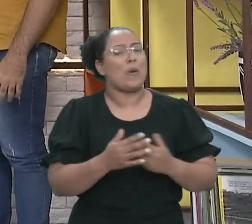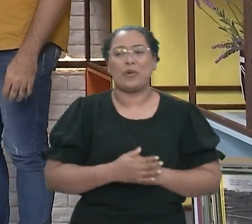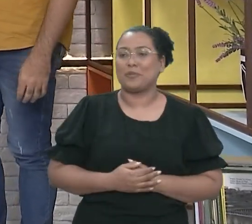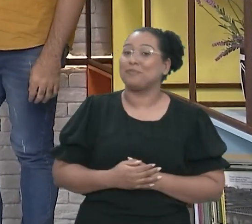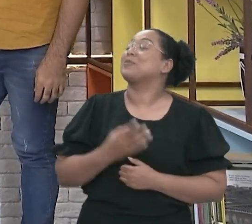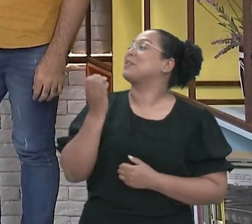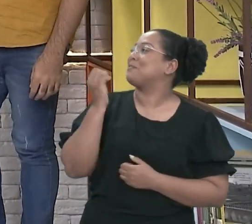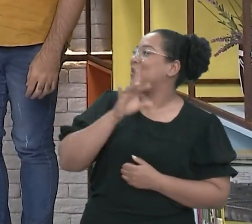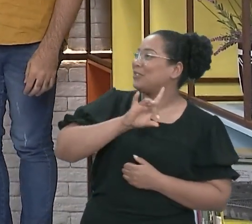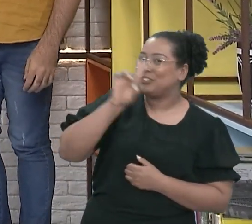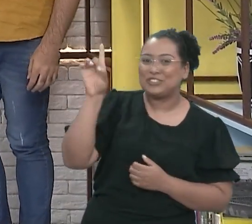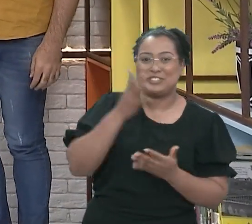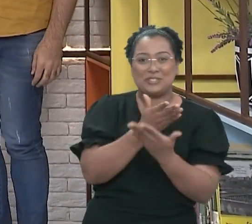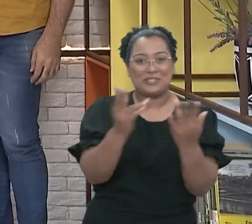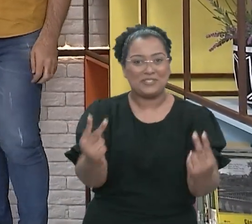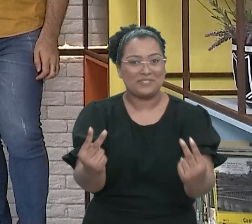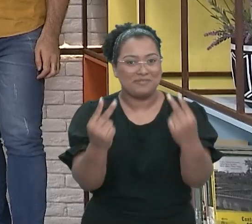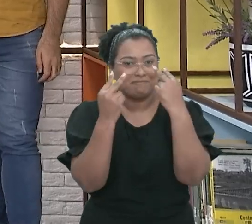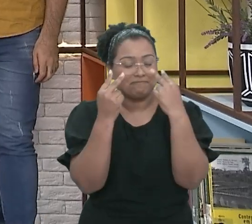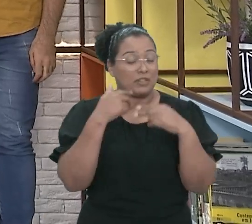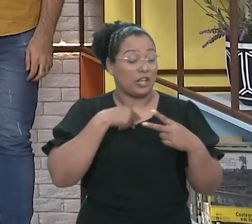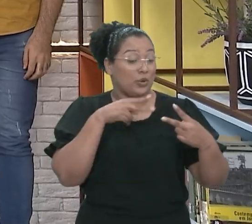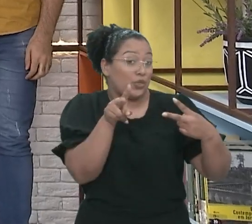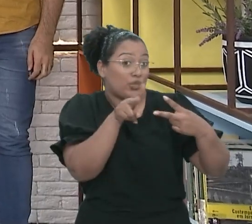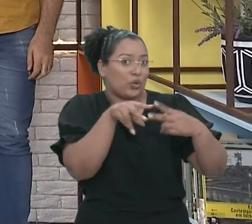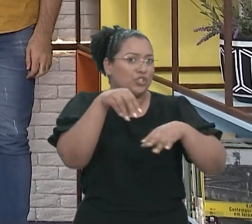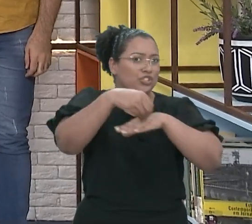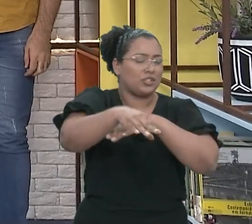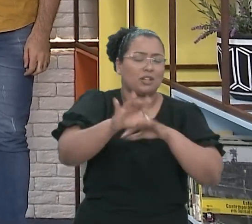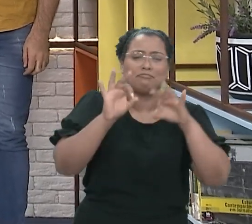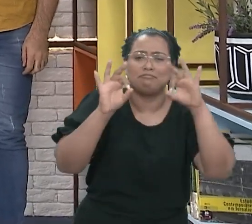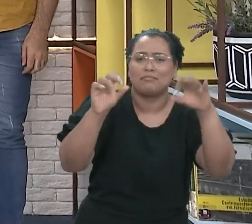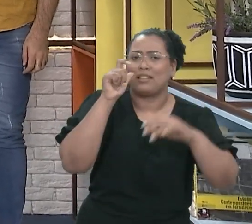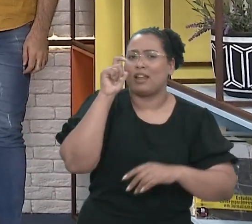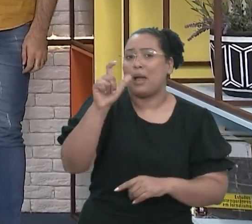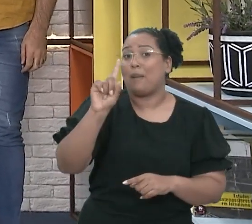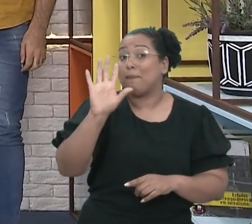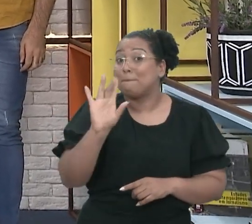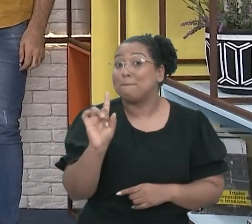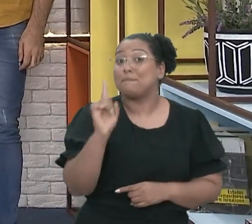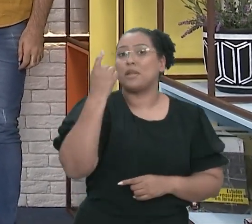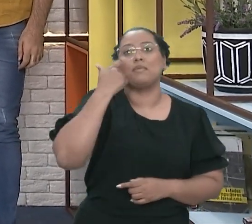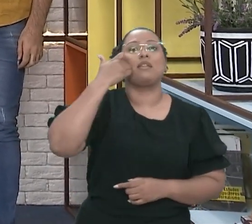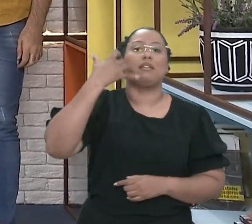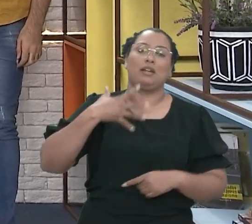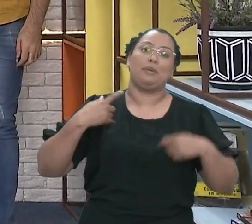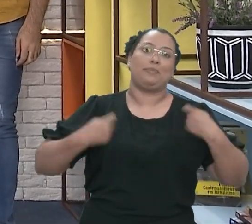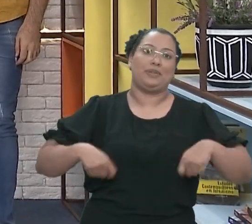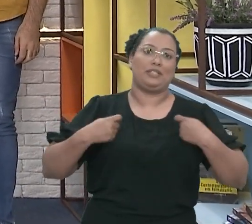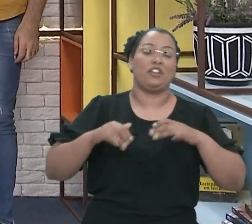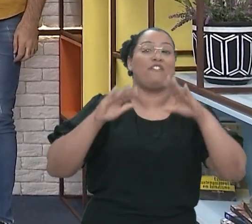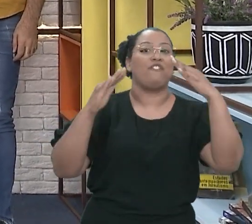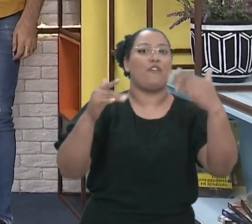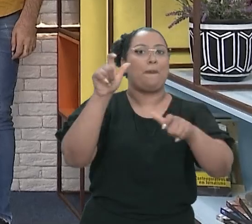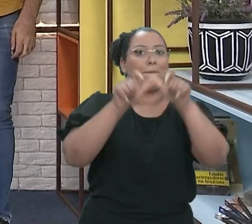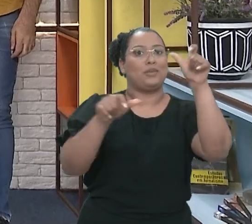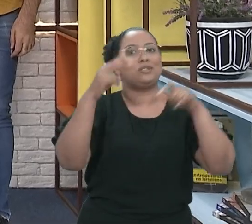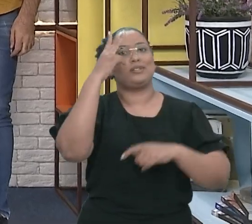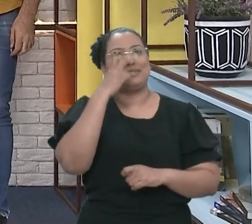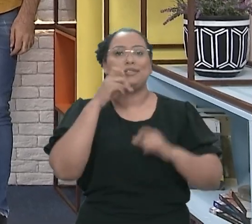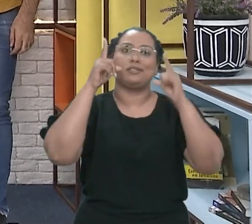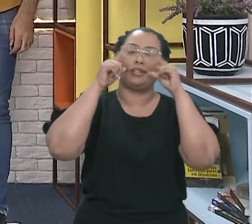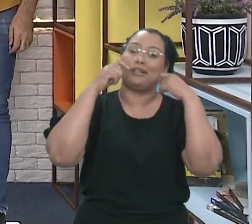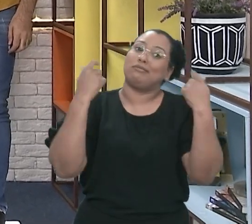dia para você que está nos acompanhando. Hoje trouxe 2 dicas bem legais para vocês, mas antes eu vou fazer a minha descrição pensando em nosso público cego